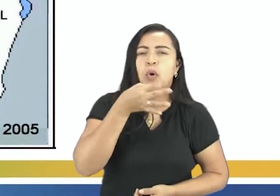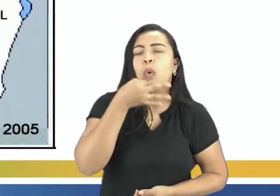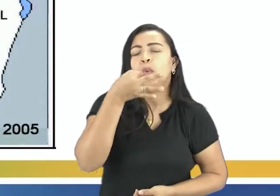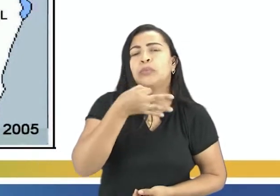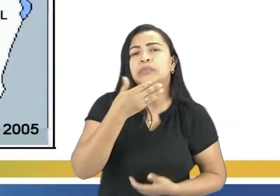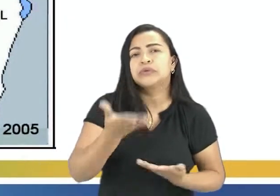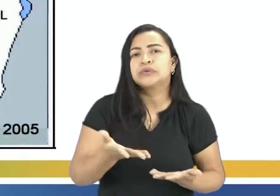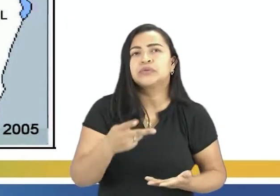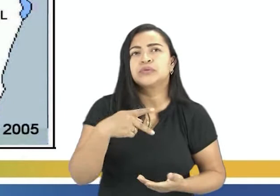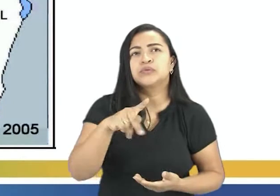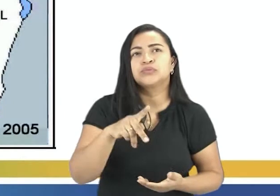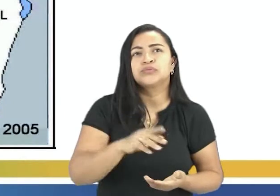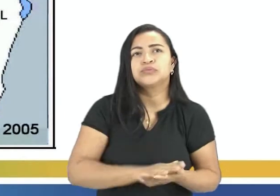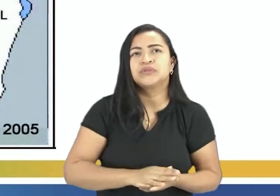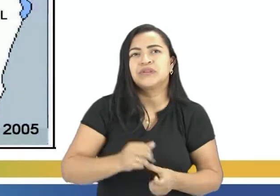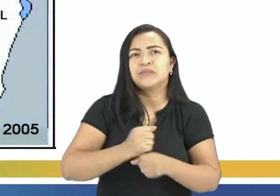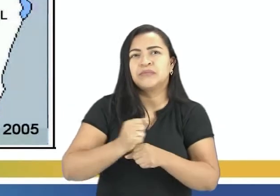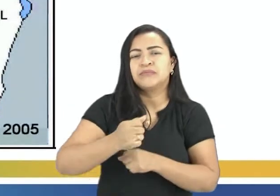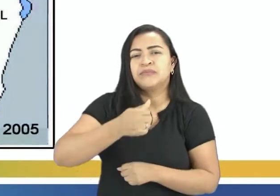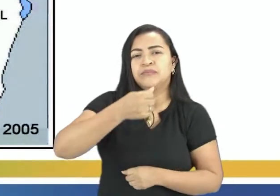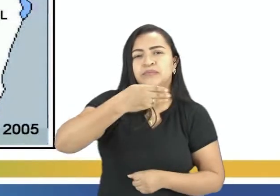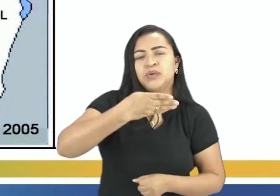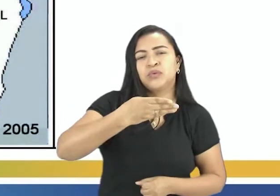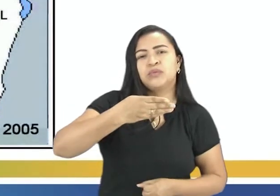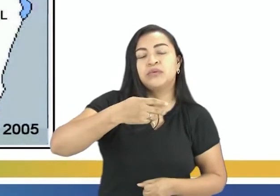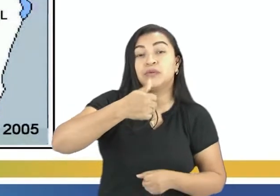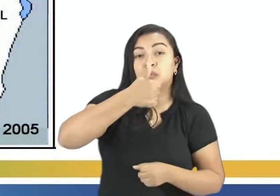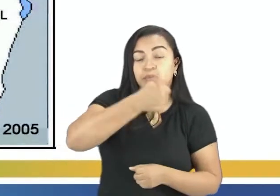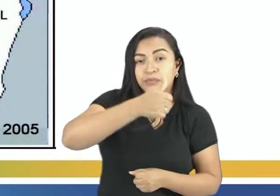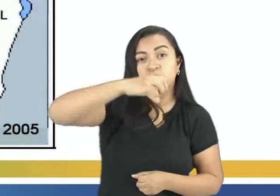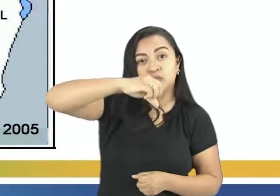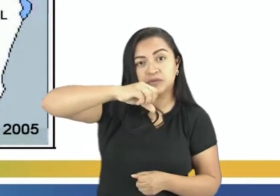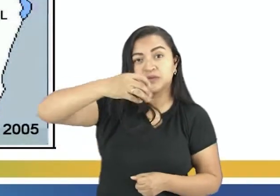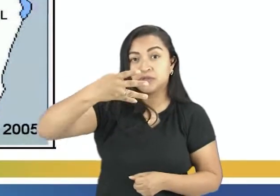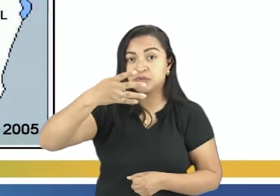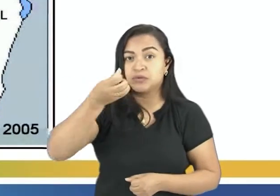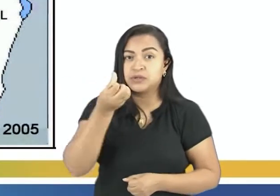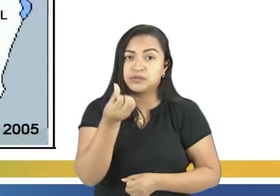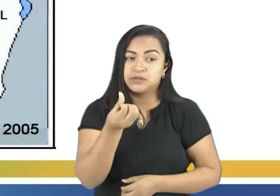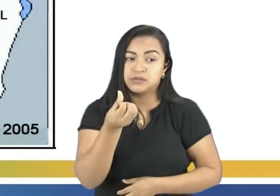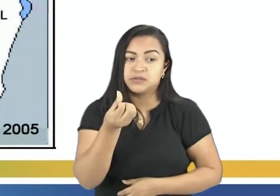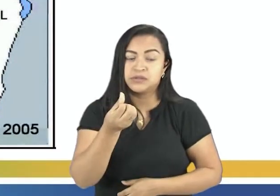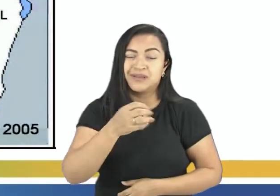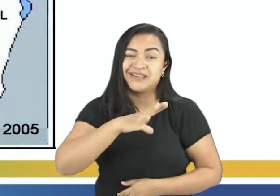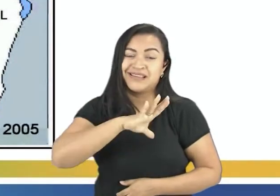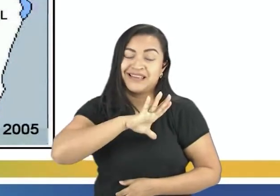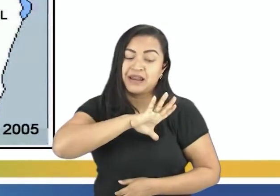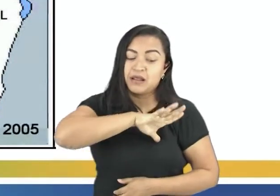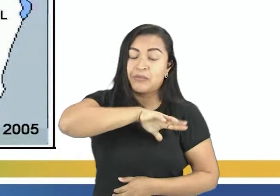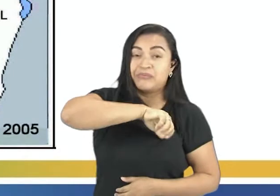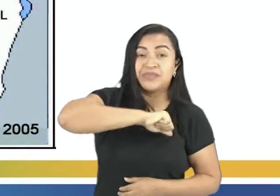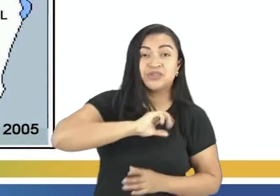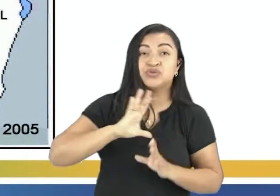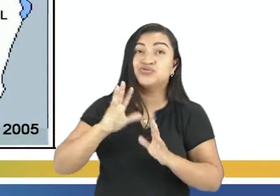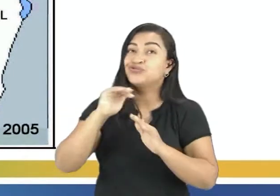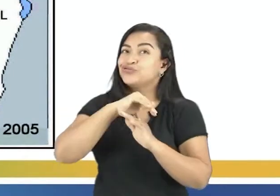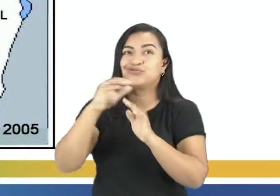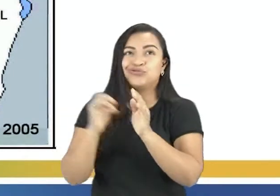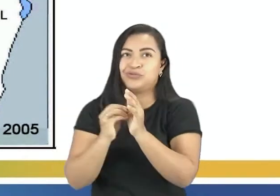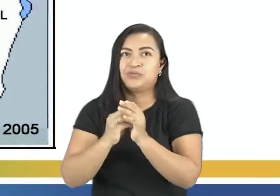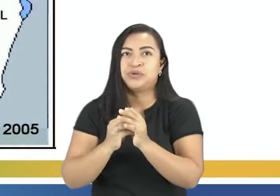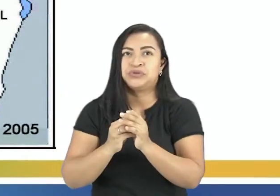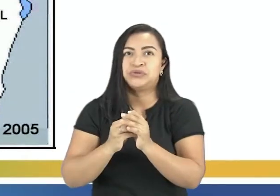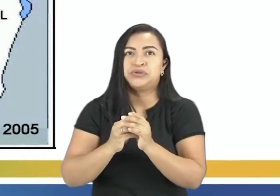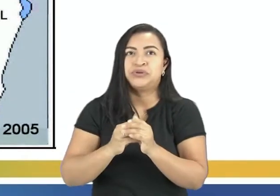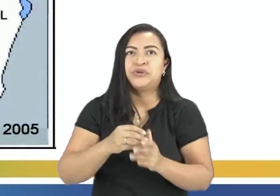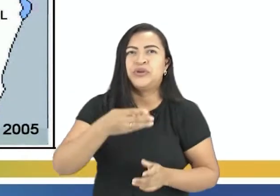absurdo. Observe que em 46 era totalmente palestino, e em 2005 é totalmente de Israel.